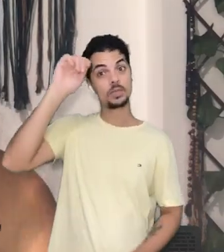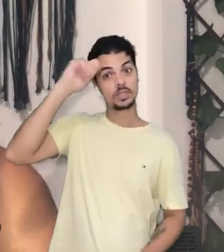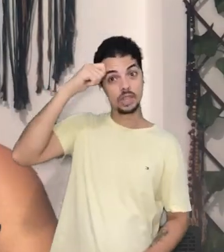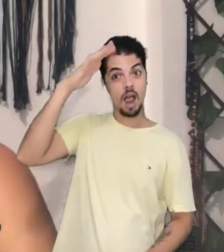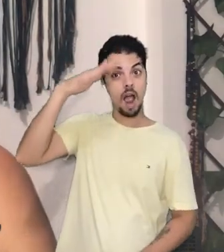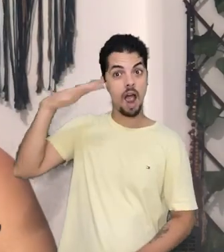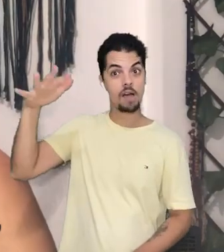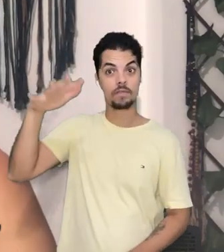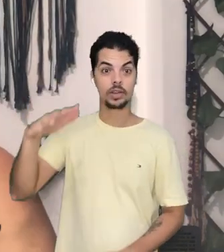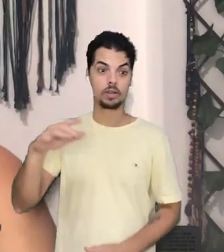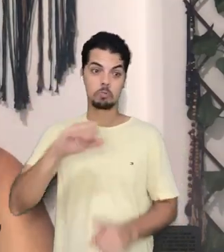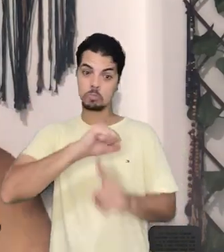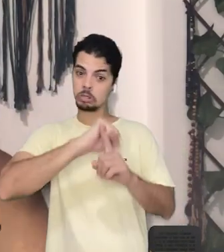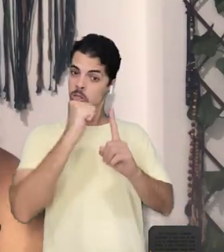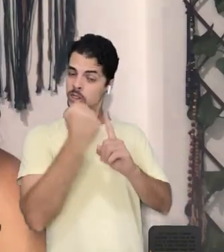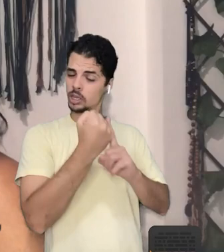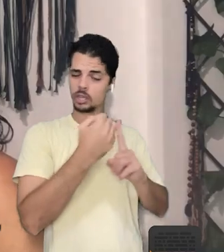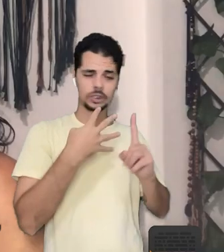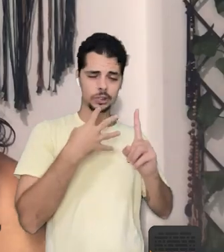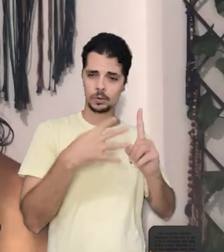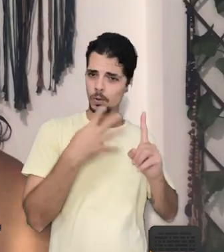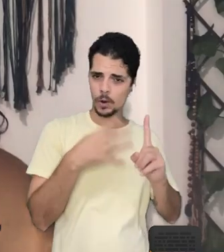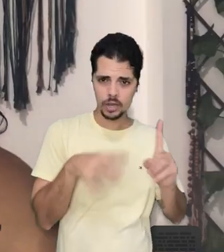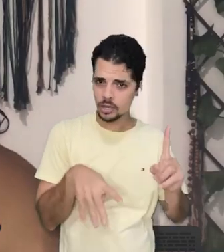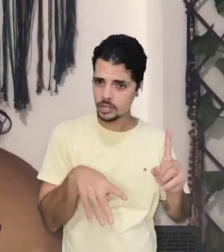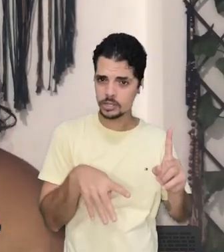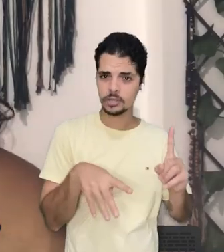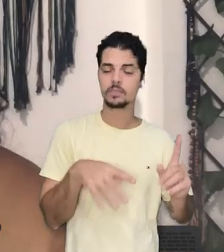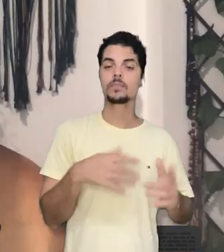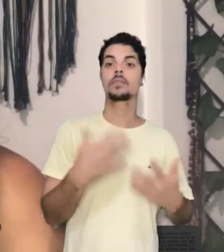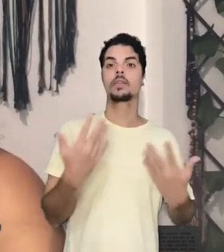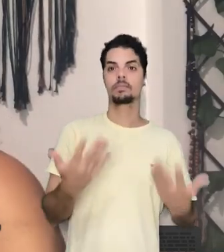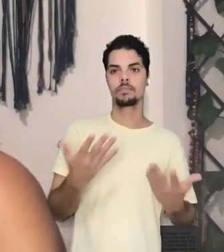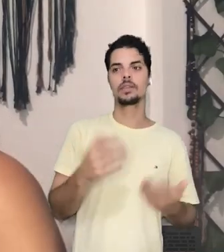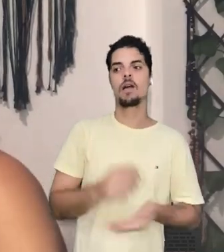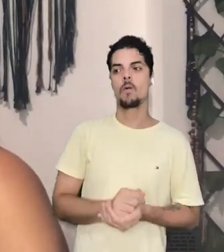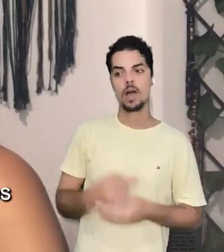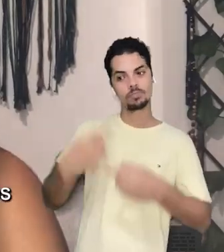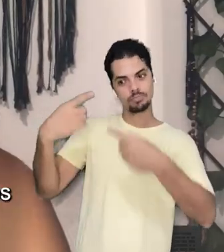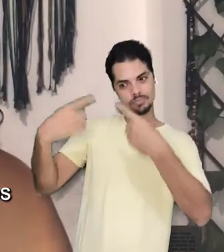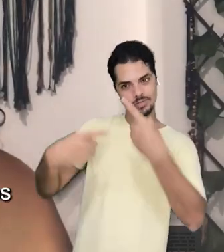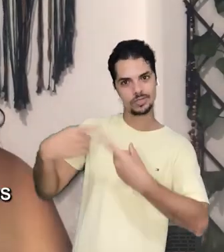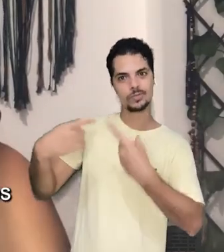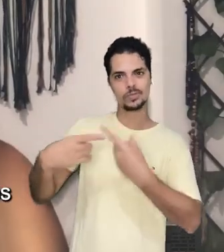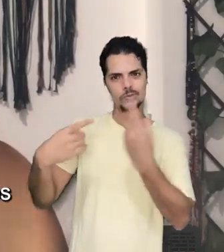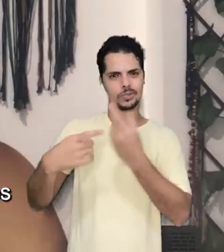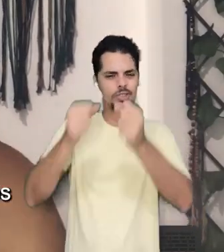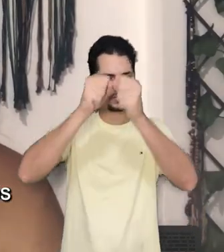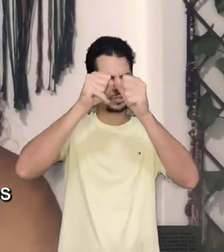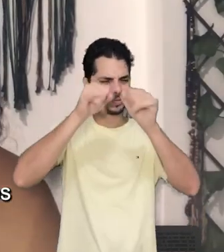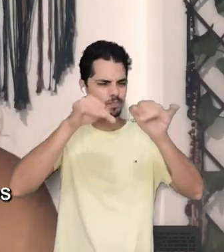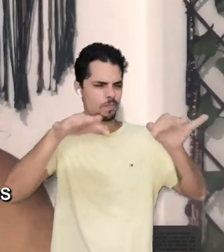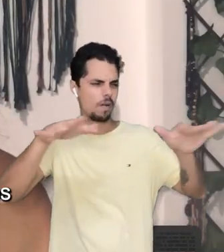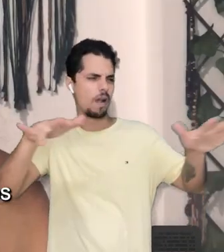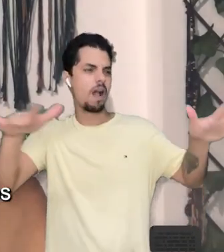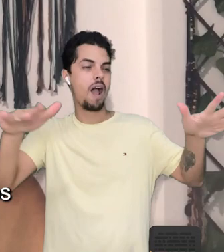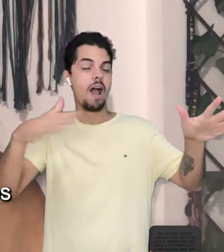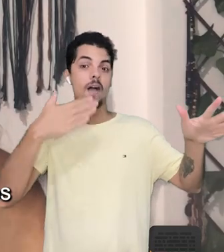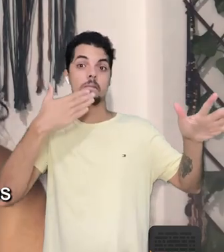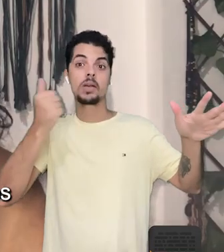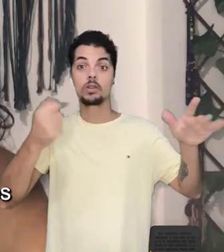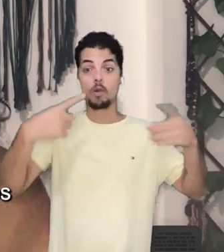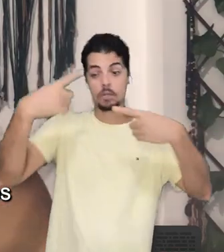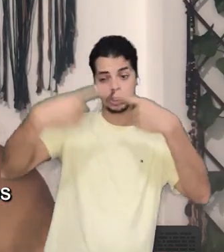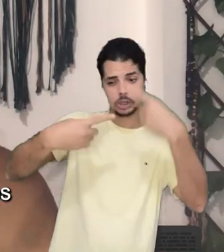a partir daí, e já trazendo uma perspectiva decolonial, discutir a repercussão desses